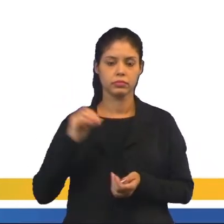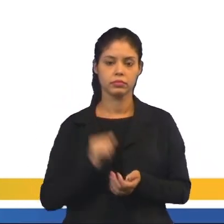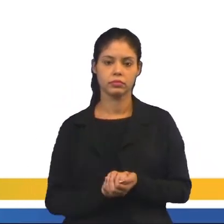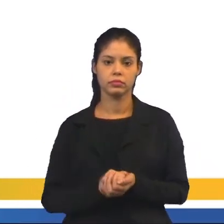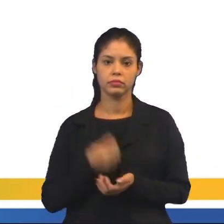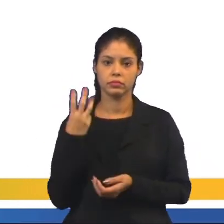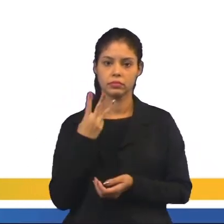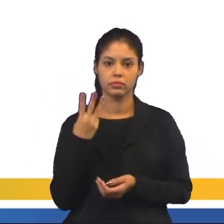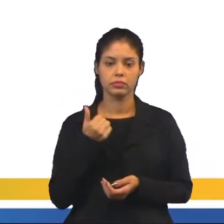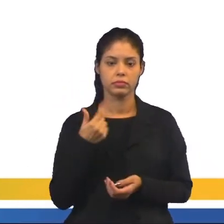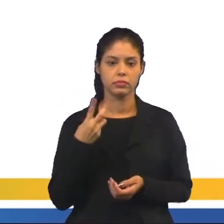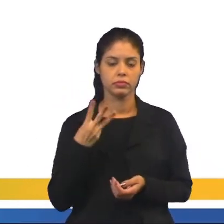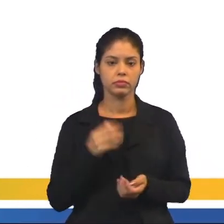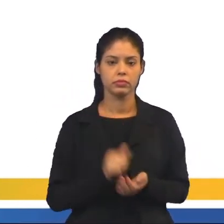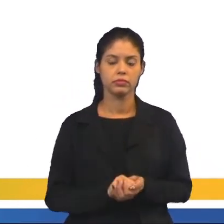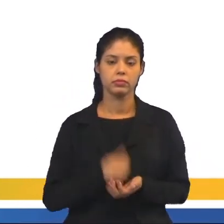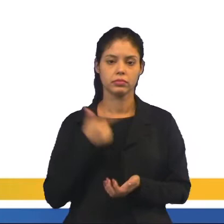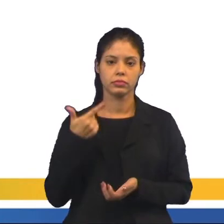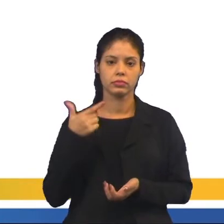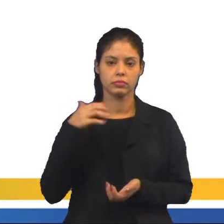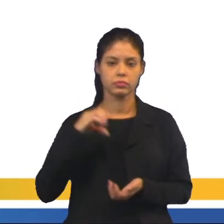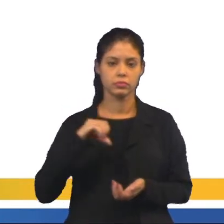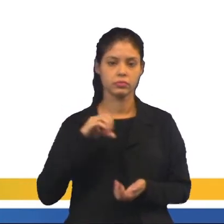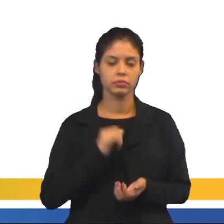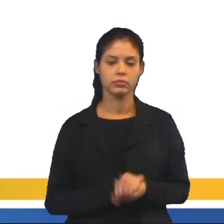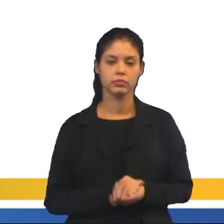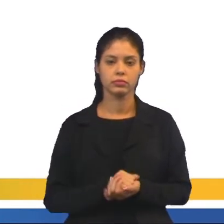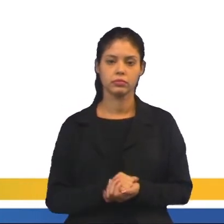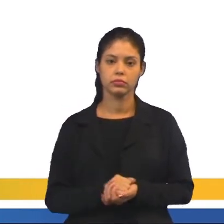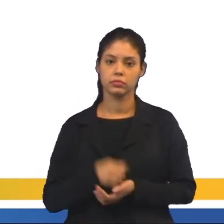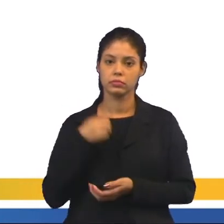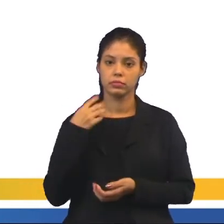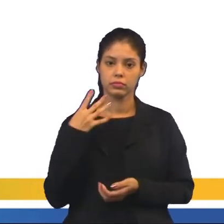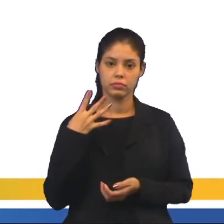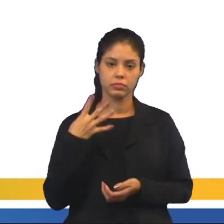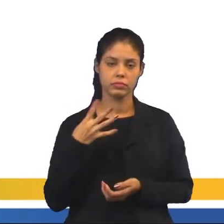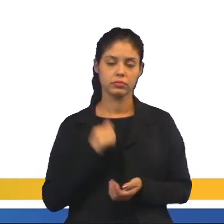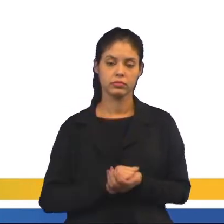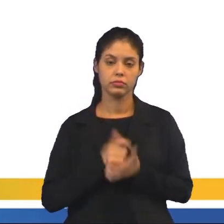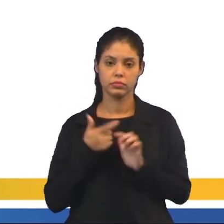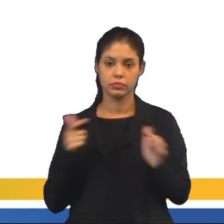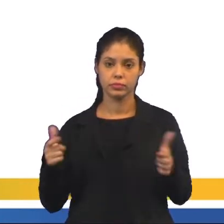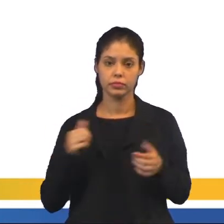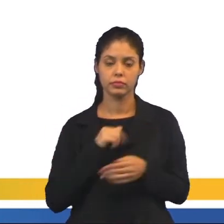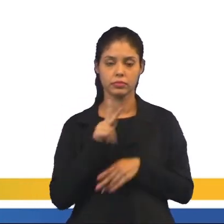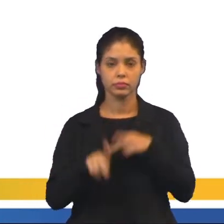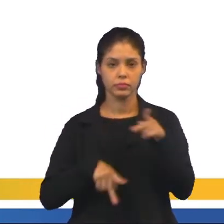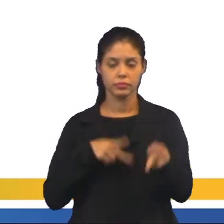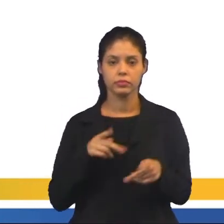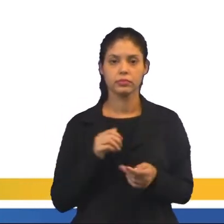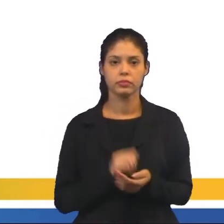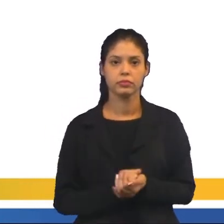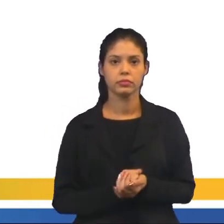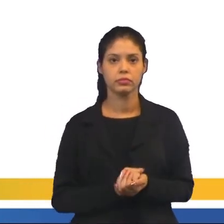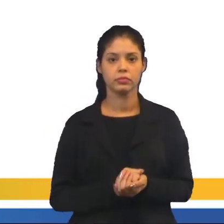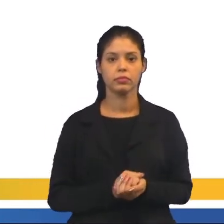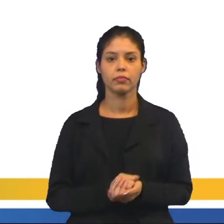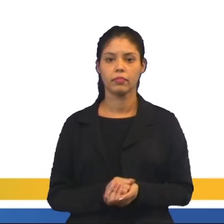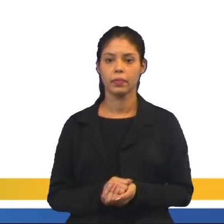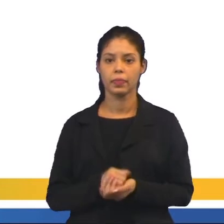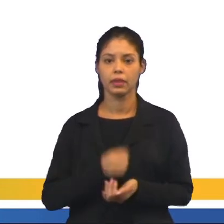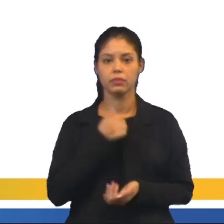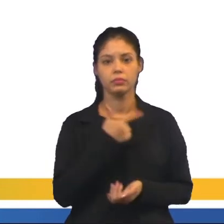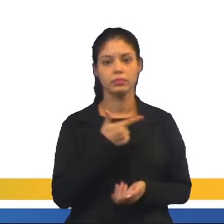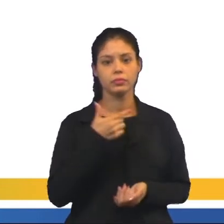1900 você tinha 13%, 1950, 29%, o crescimento dessa urbanização, né? Em